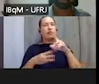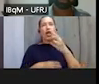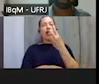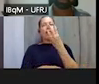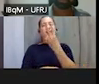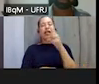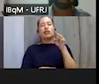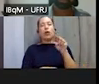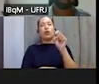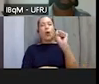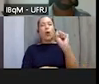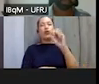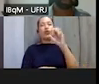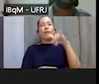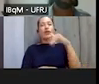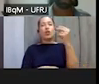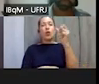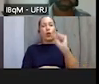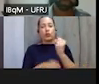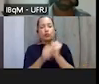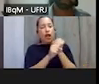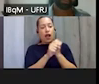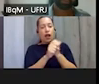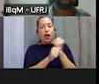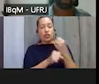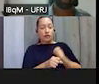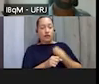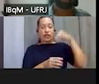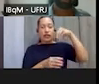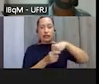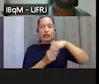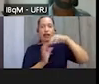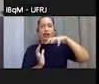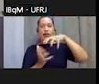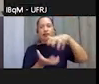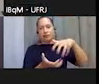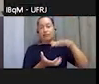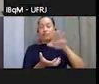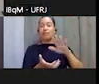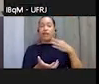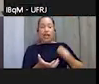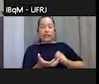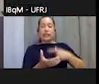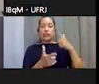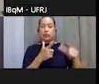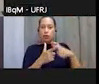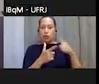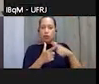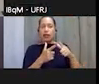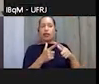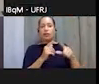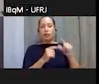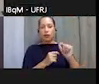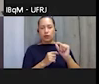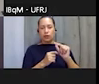anos de vida sobre a Terra. Então, há um problema relacionado a